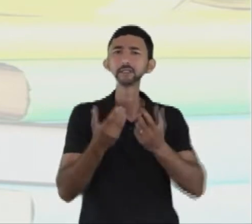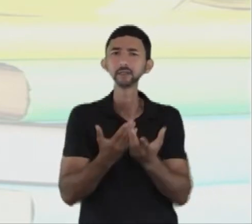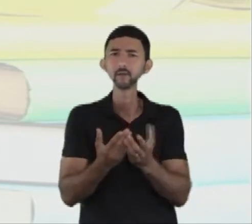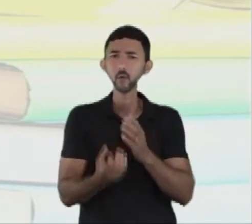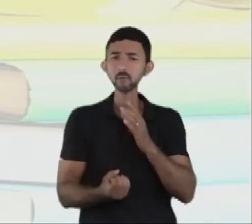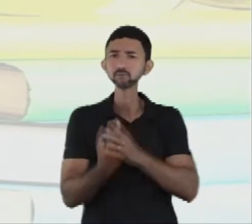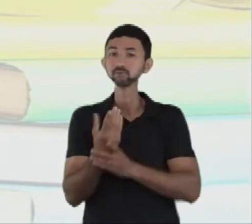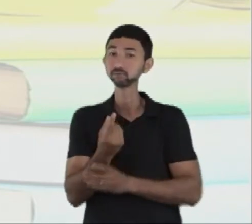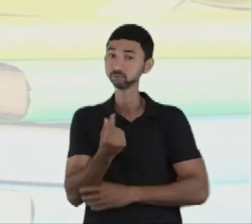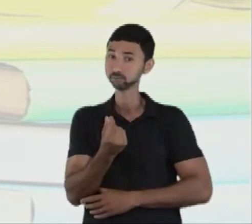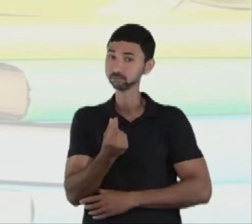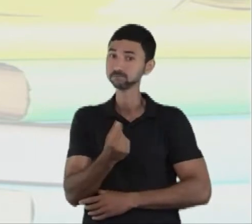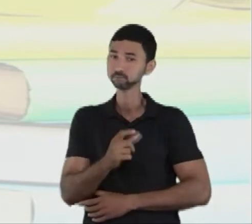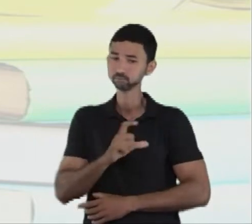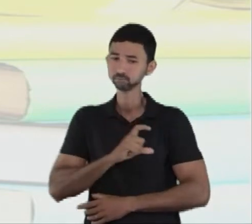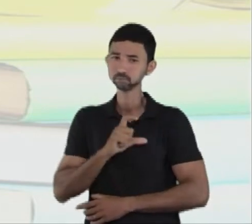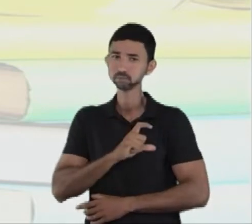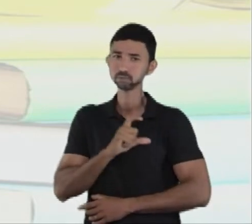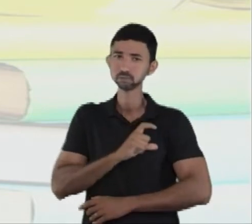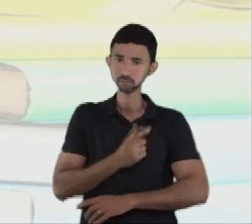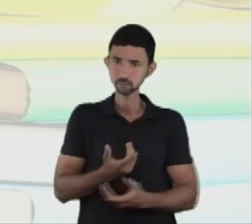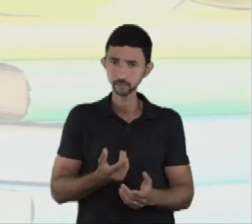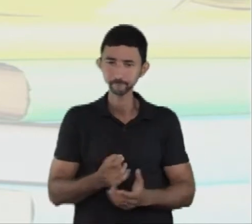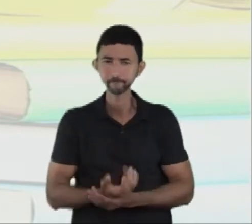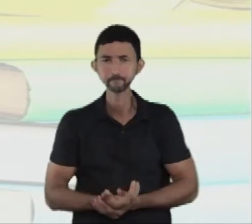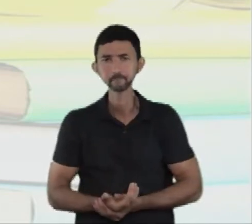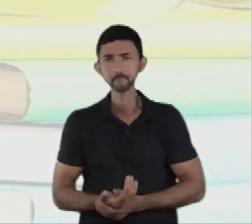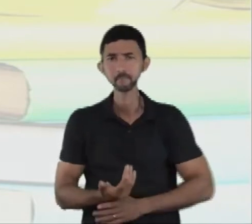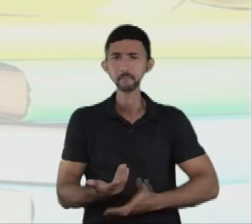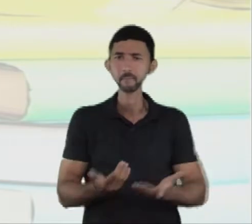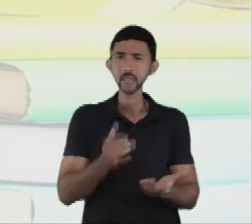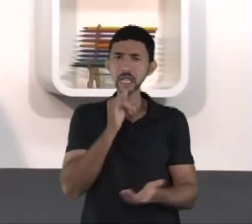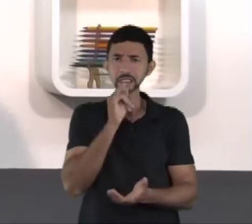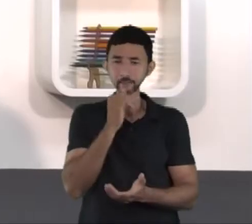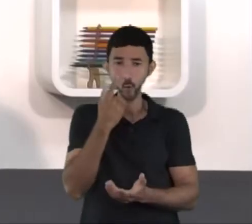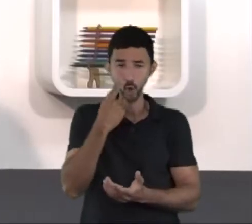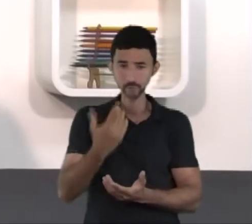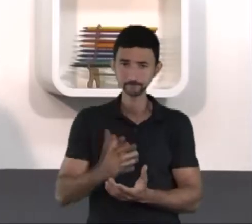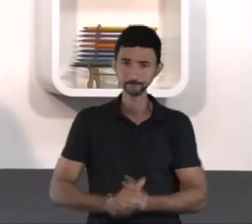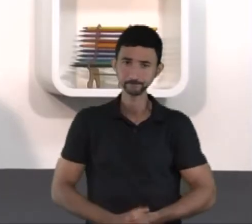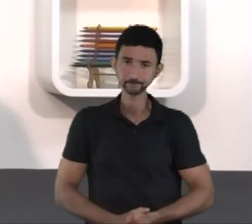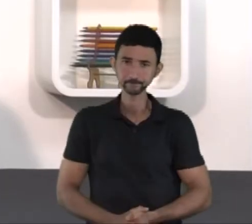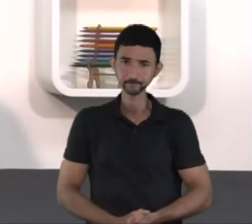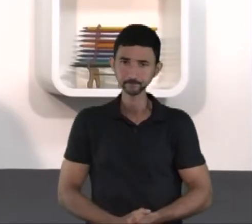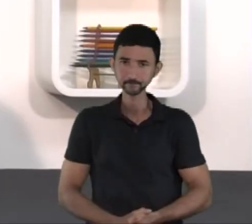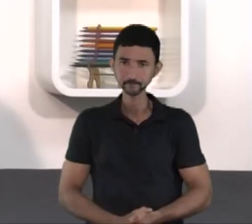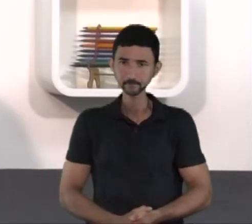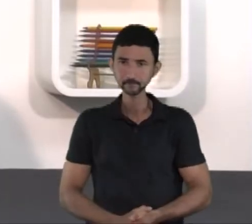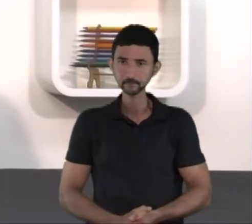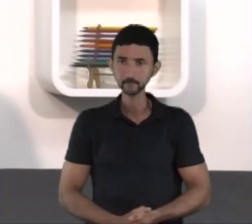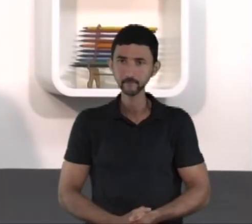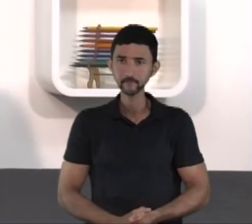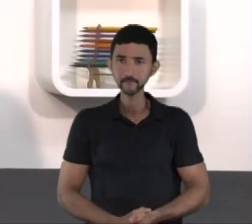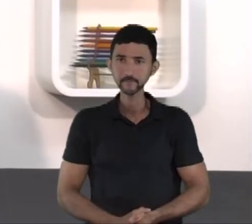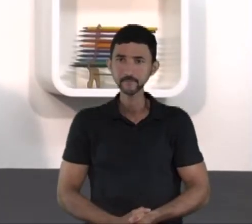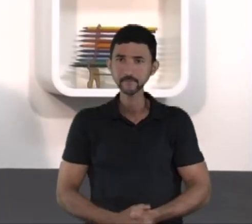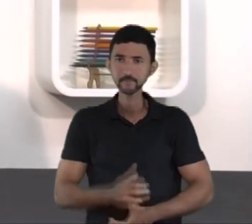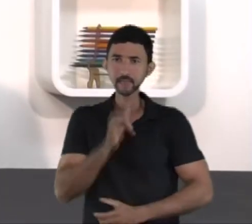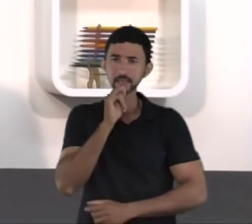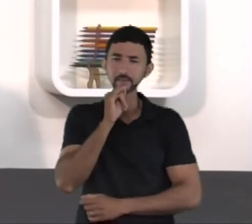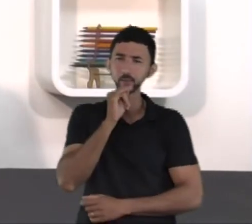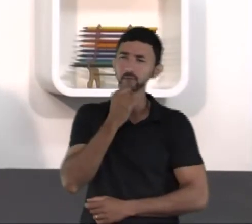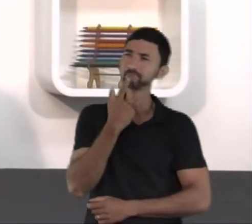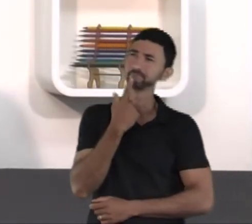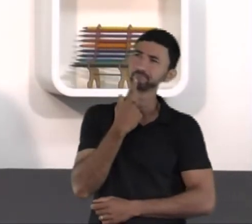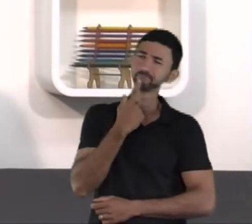um lucro. Tá? Bom, volta aqui rapidinho. Olha aqui, presta atenção. Imagina que tu